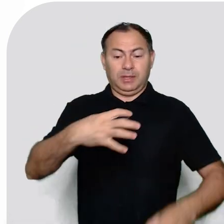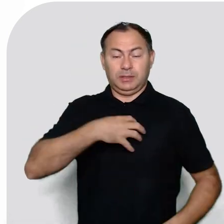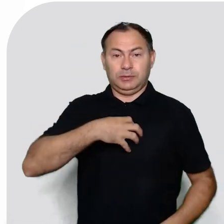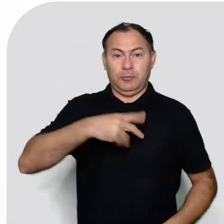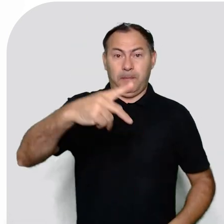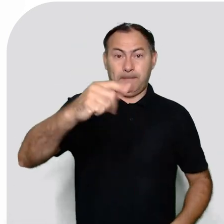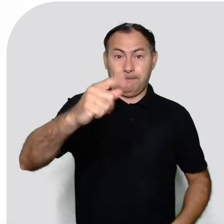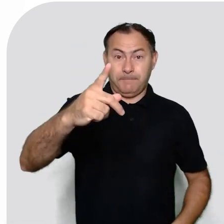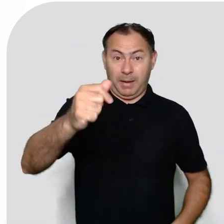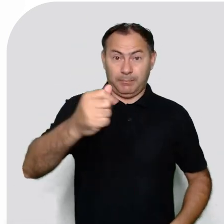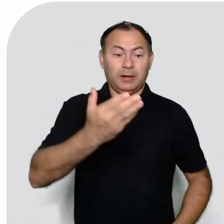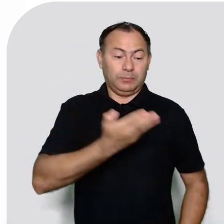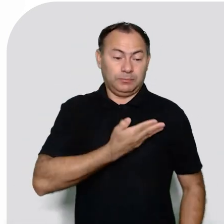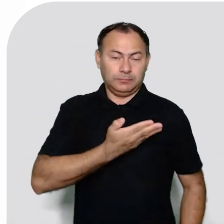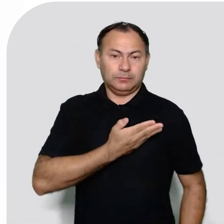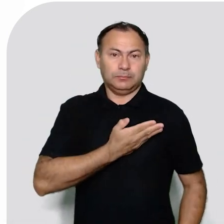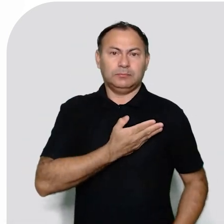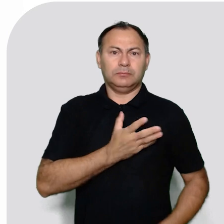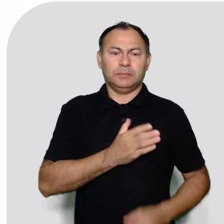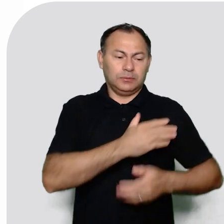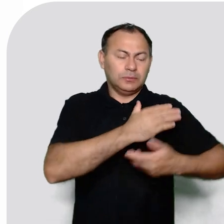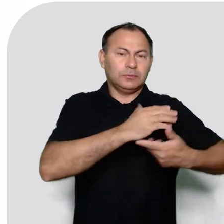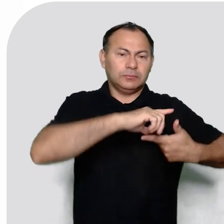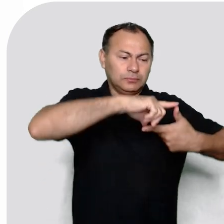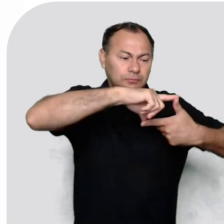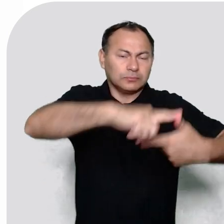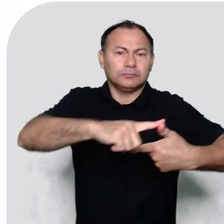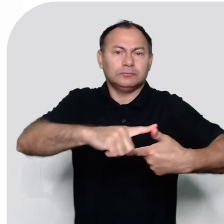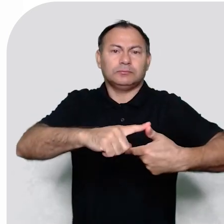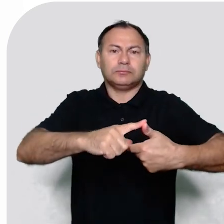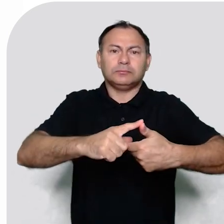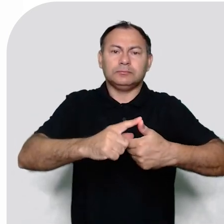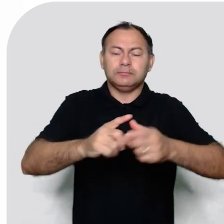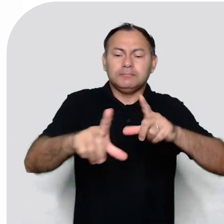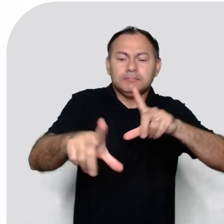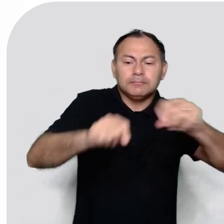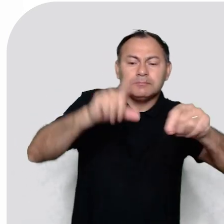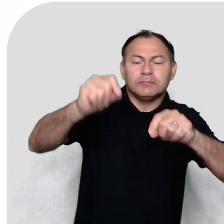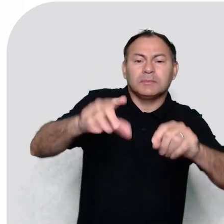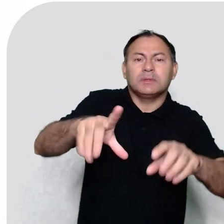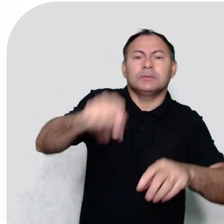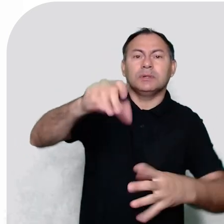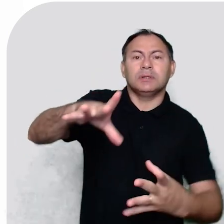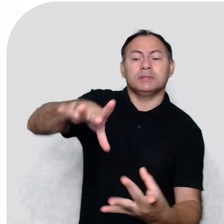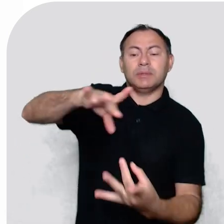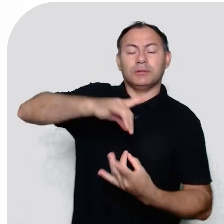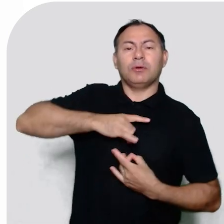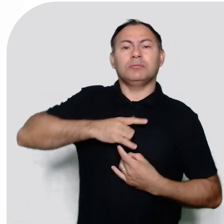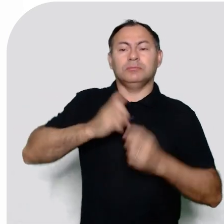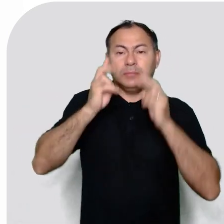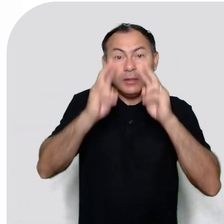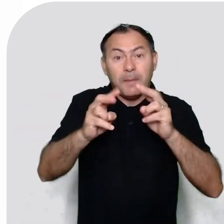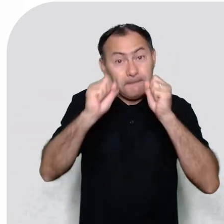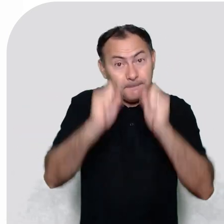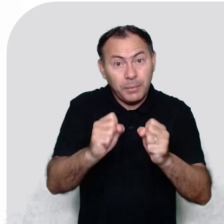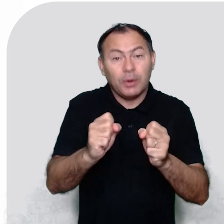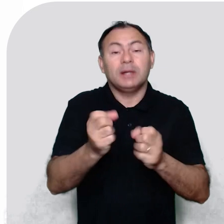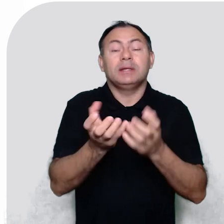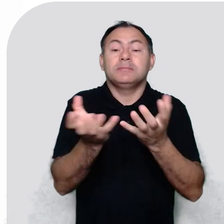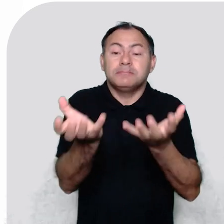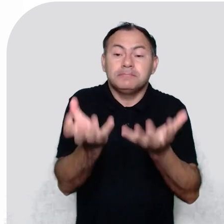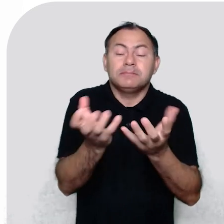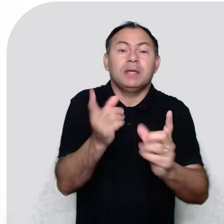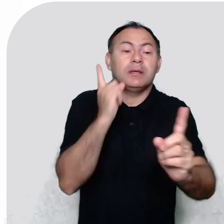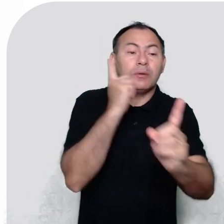Papa Francisco, no sulco da tradição inaciana do discernimento espiritual, considera que se pode procurar